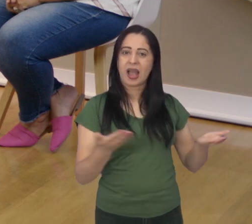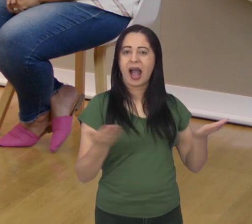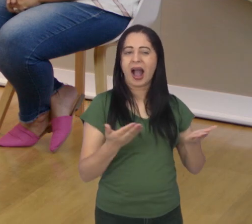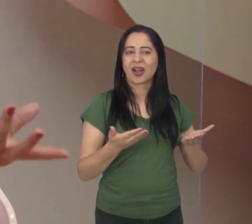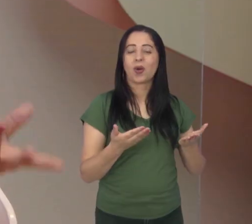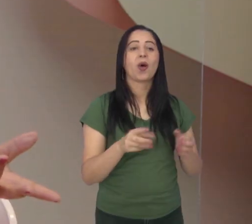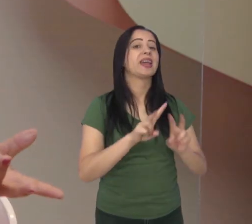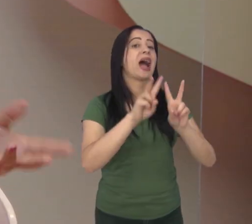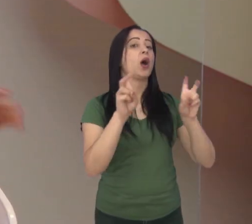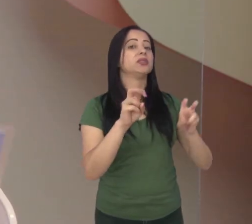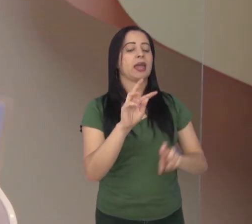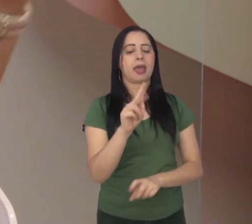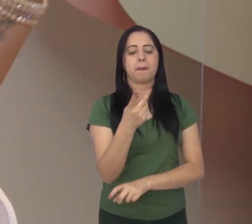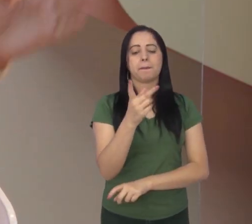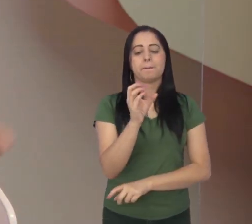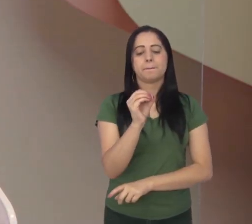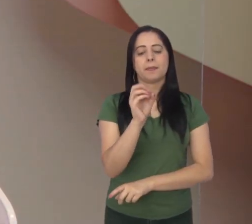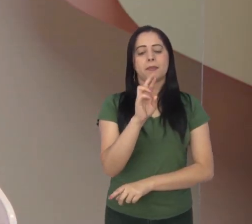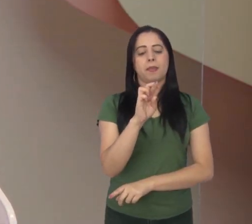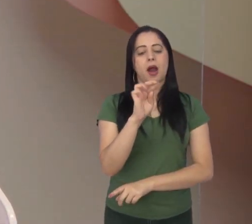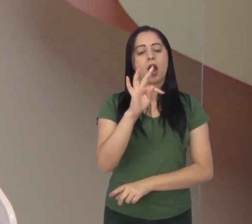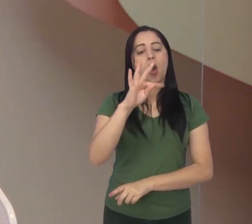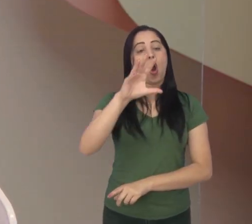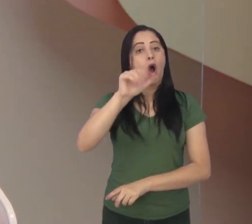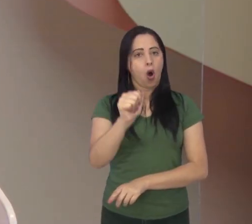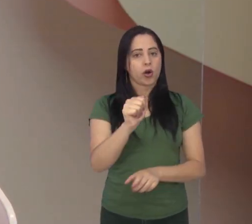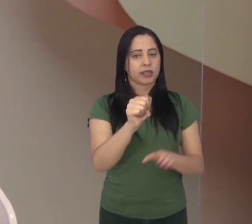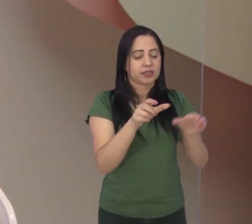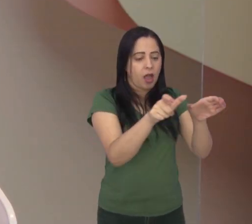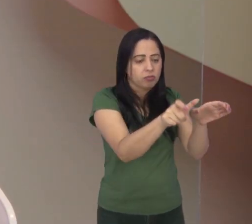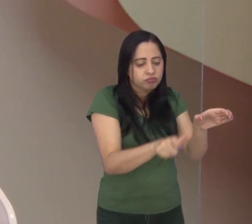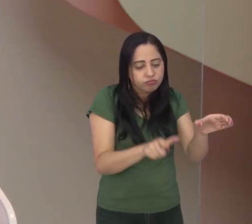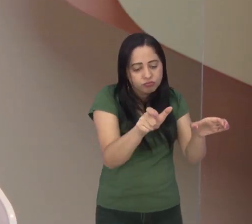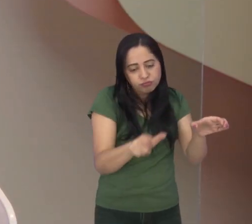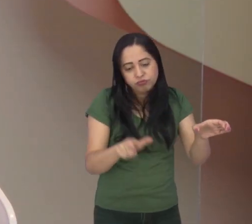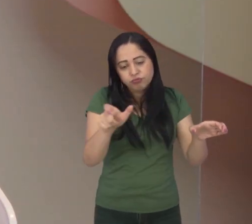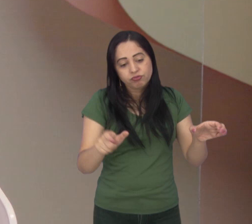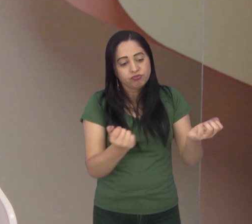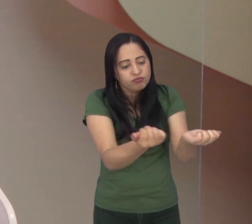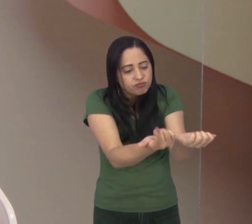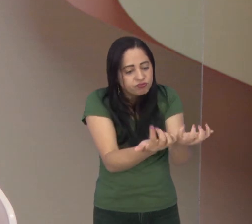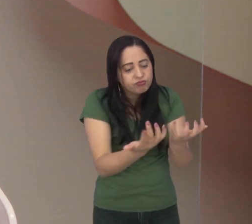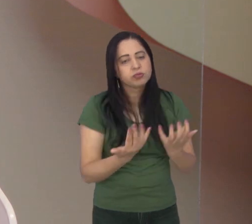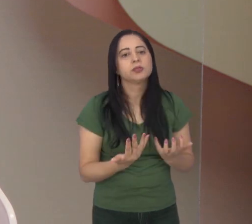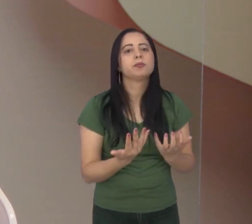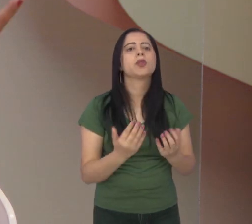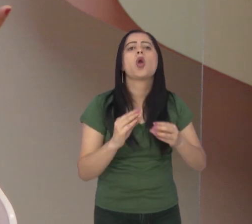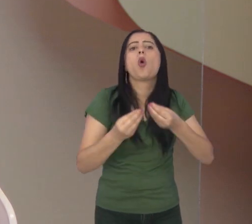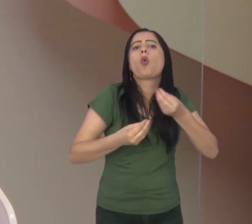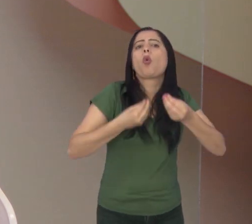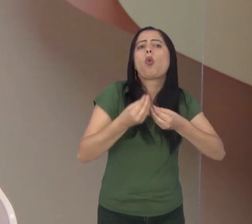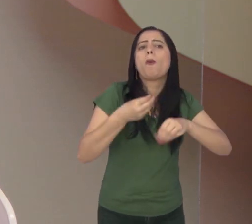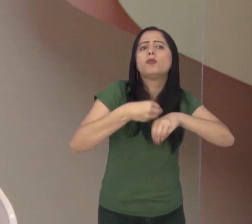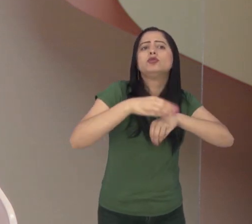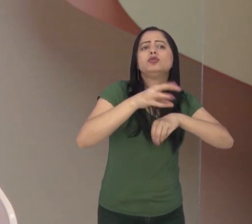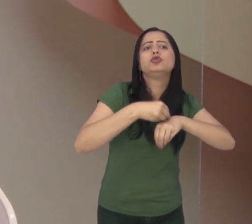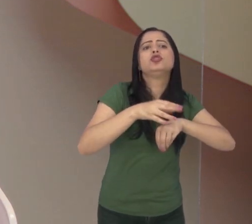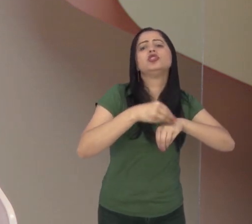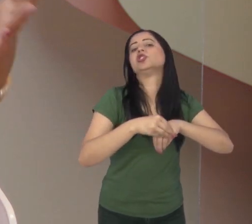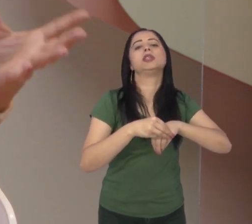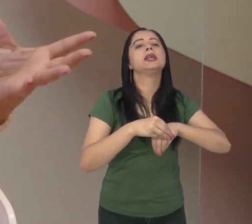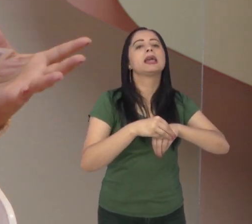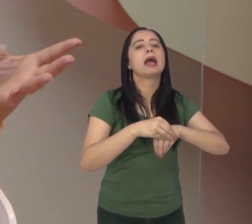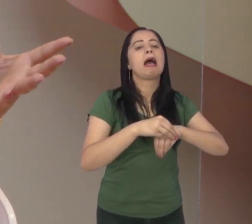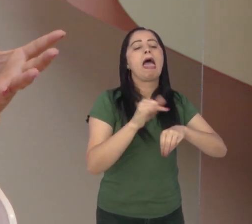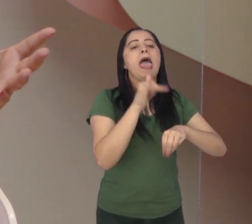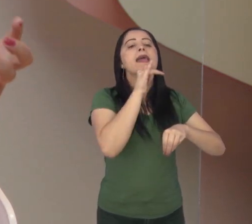falar agora sobre horta, né? Já passou o assunto dos fungos. Ana, é possível, qual a dica para começar uma horta dentro